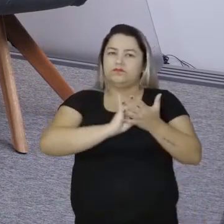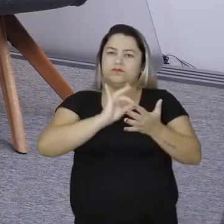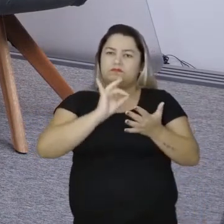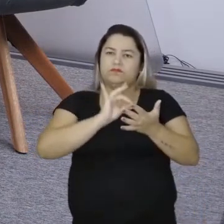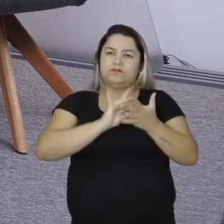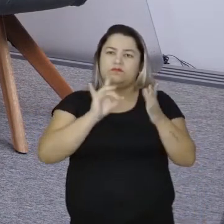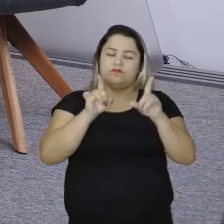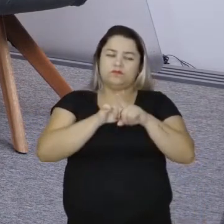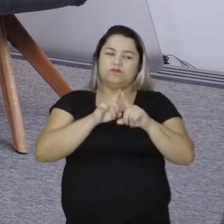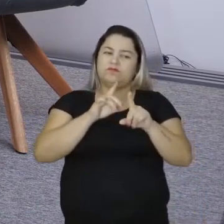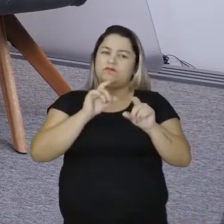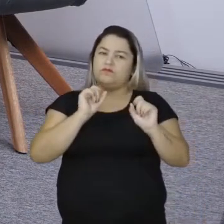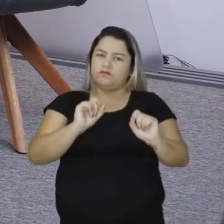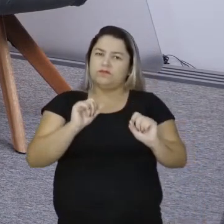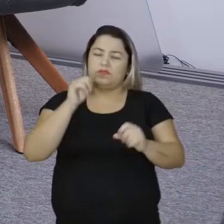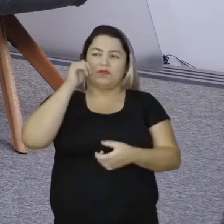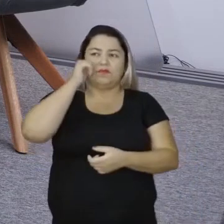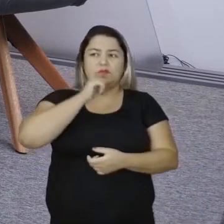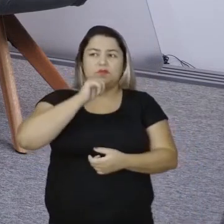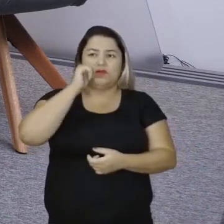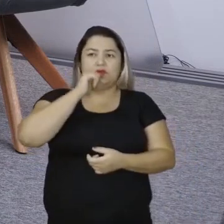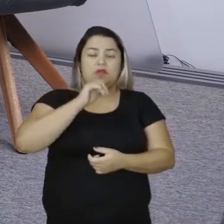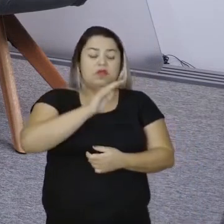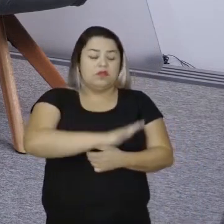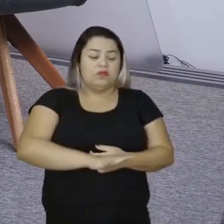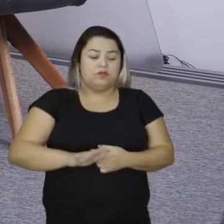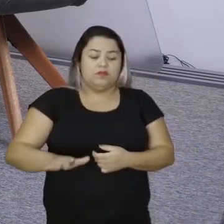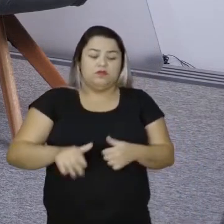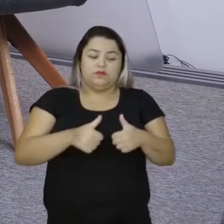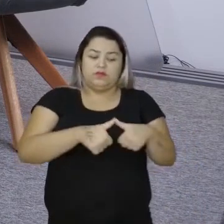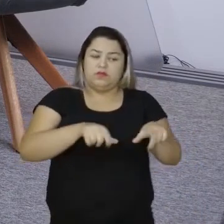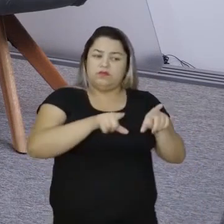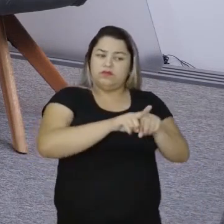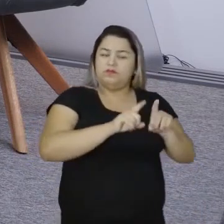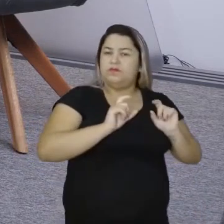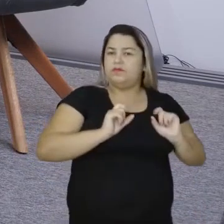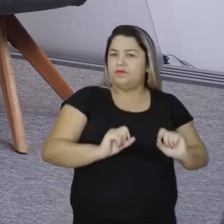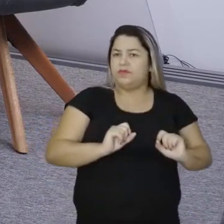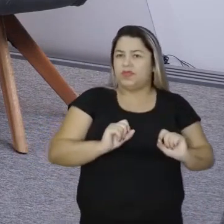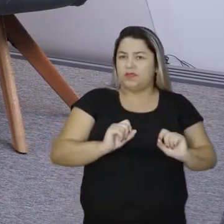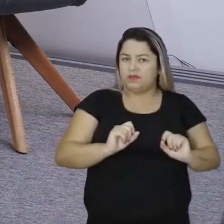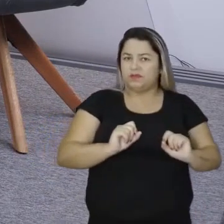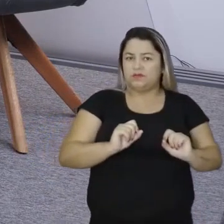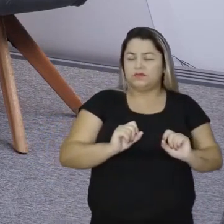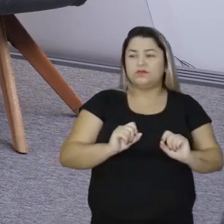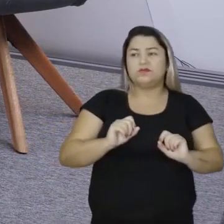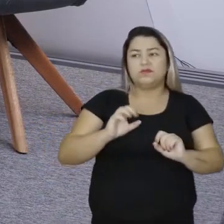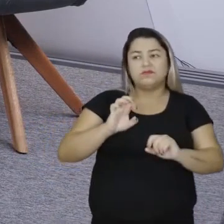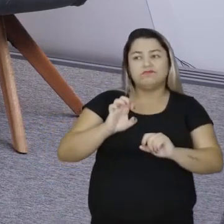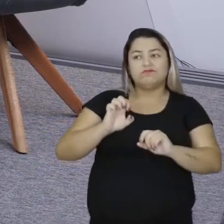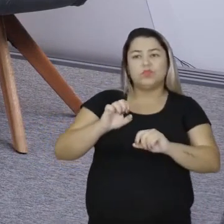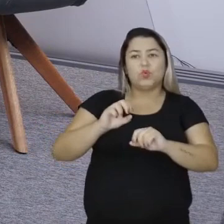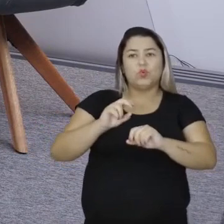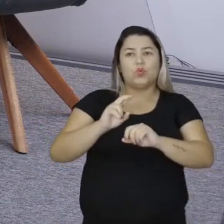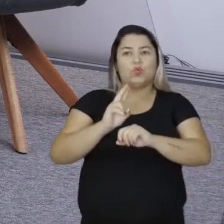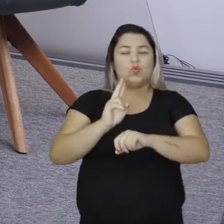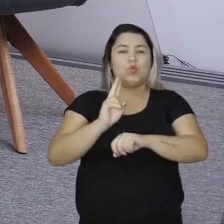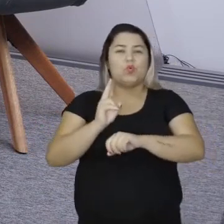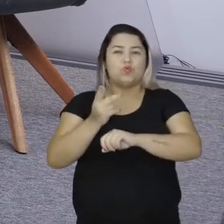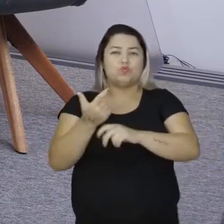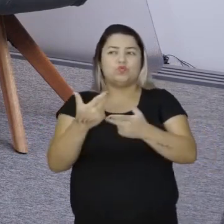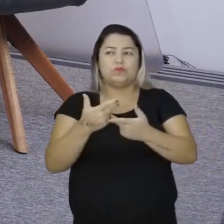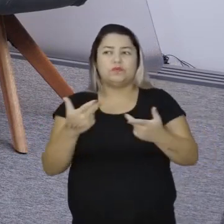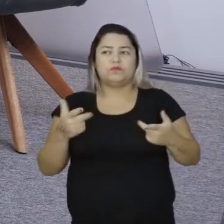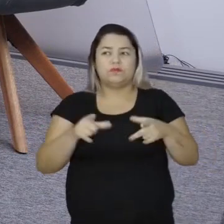afeta diretamente essas mulheres, né? Que as crianças estão ali expostas a esse envenenamento, né, diariamente nessas